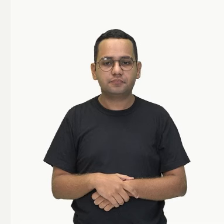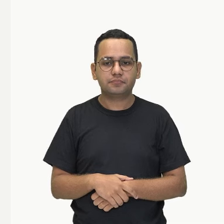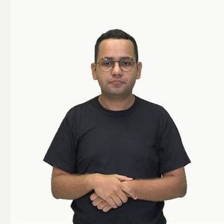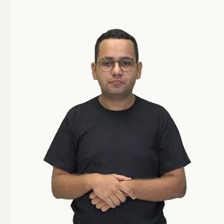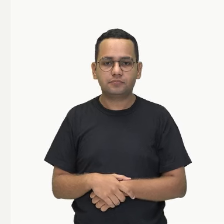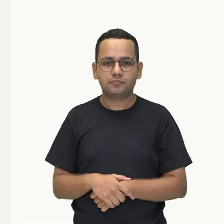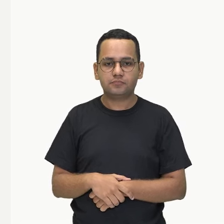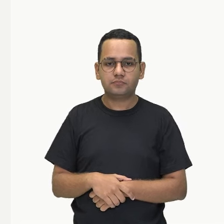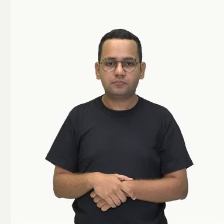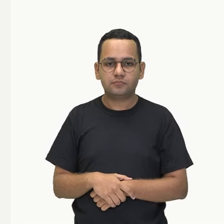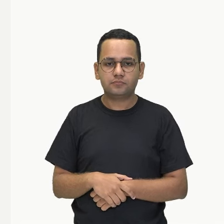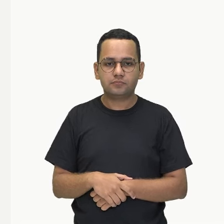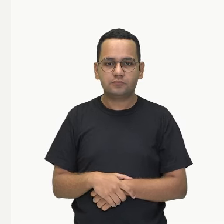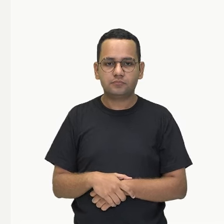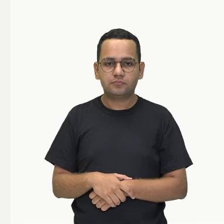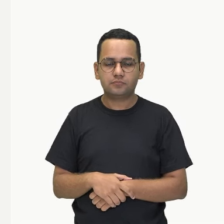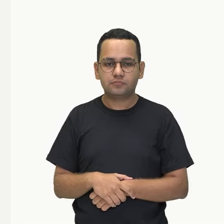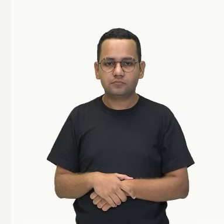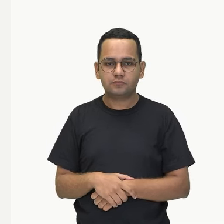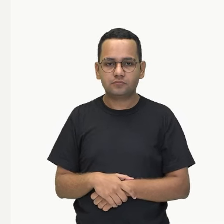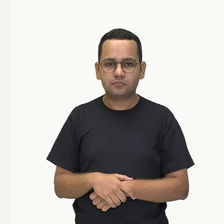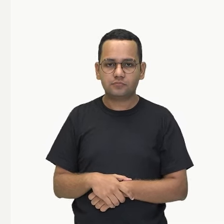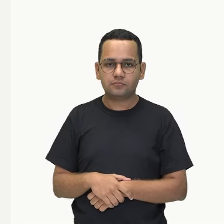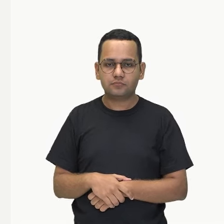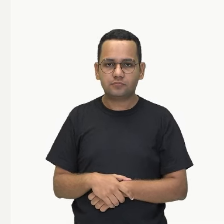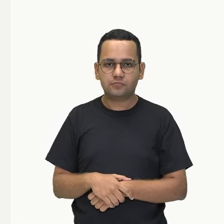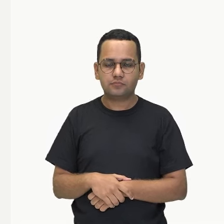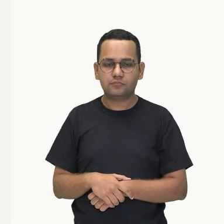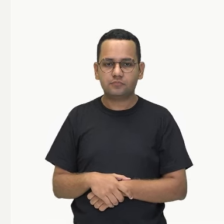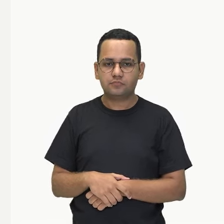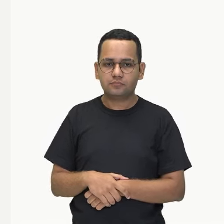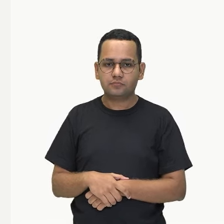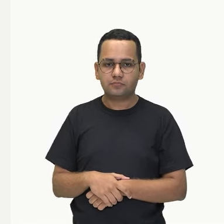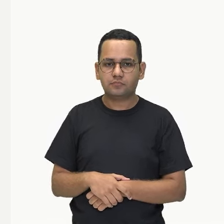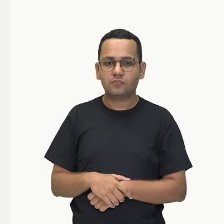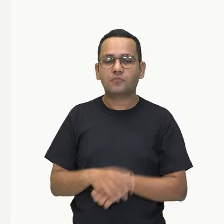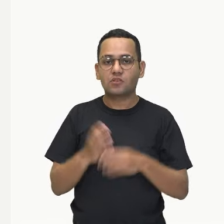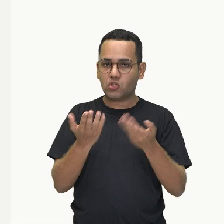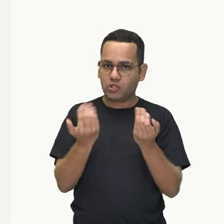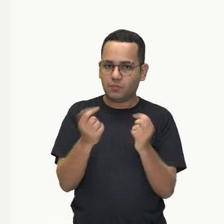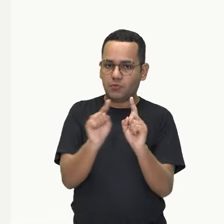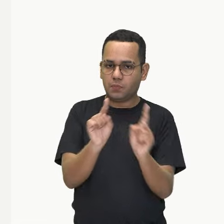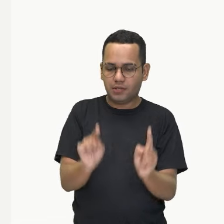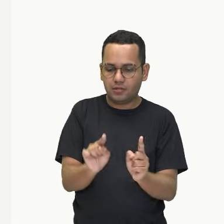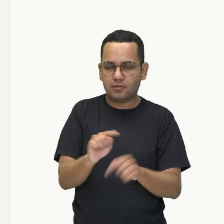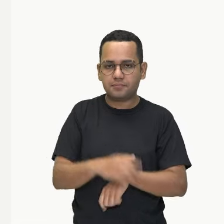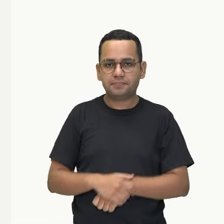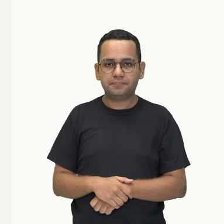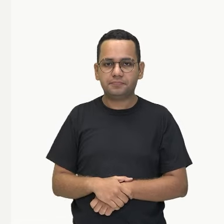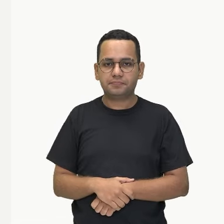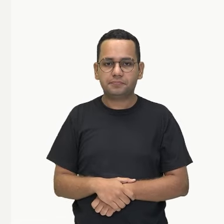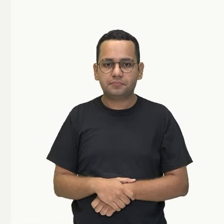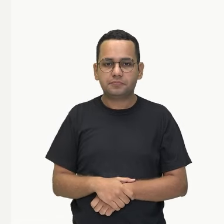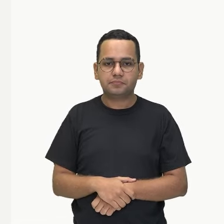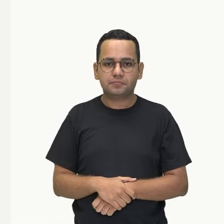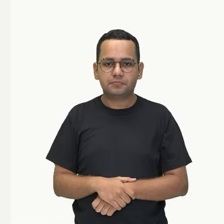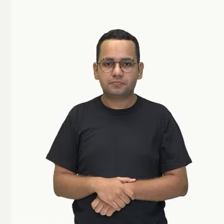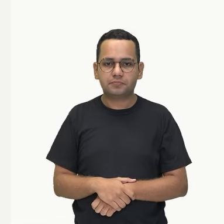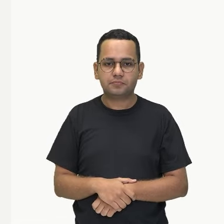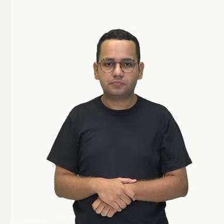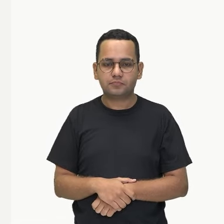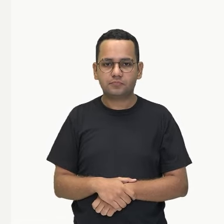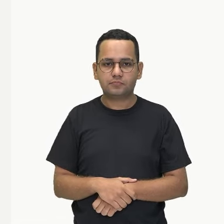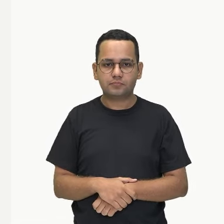negativo. Mais 3 virou menos 3. Eliminamos o parêntese, tá? Agora eu